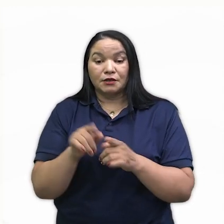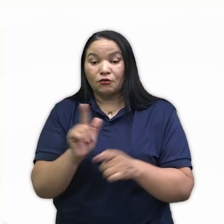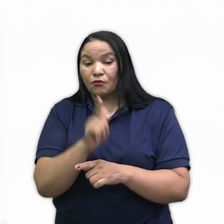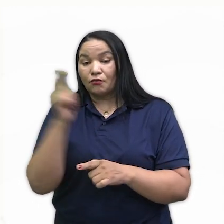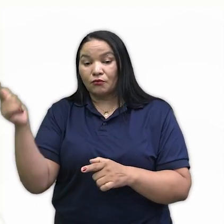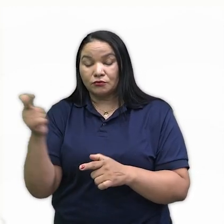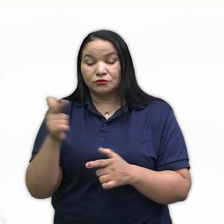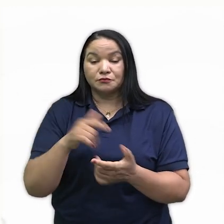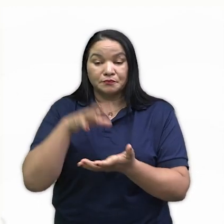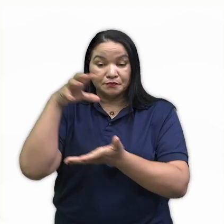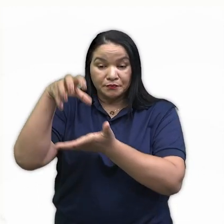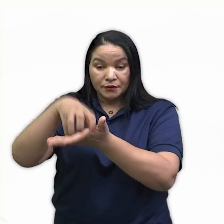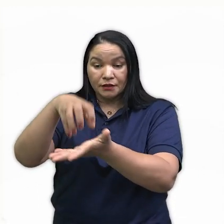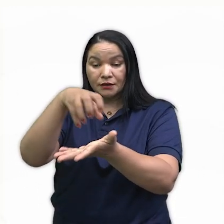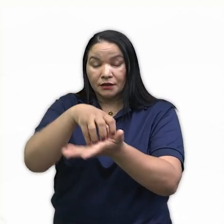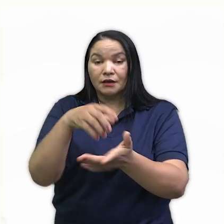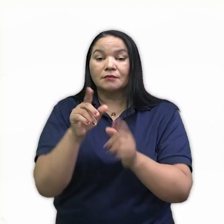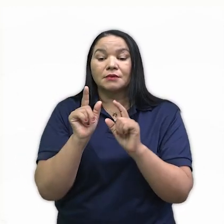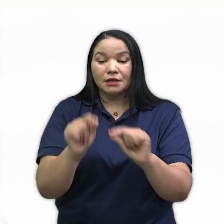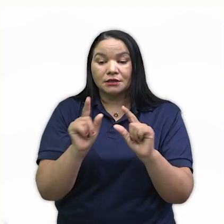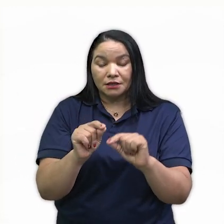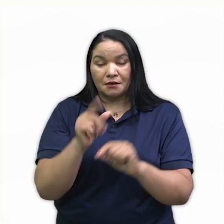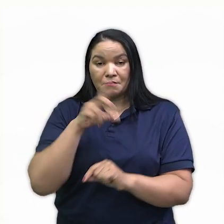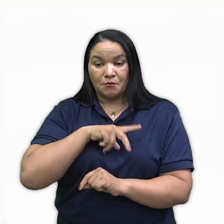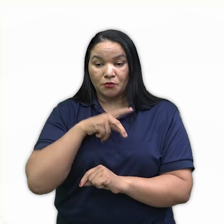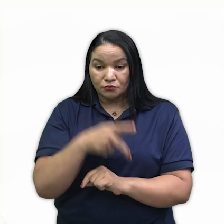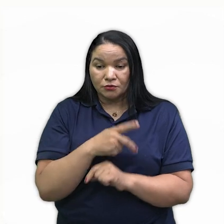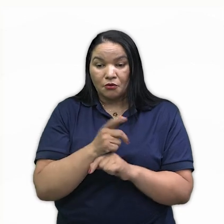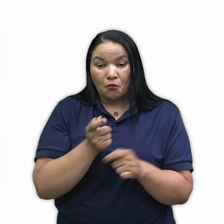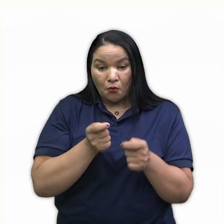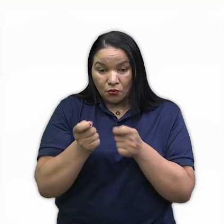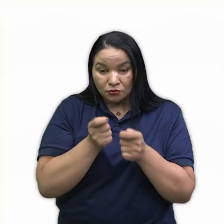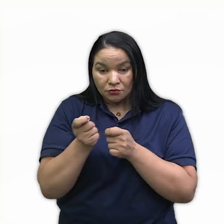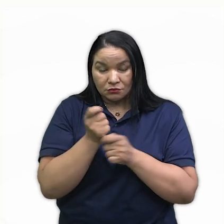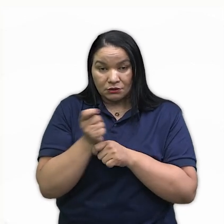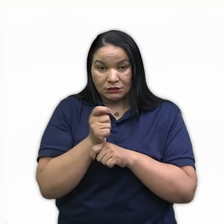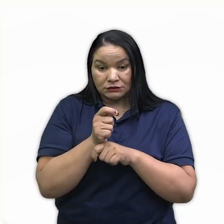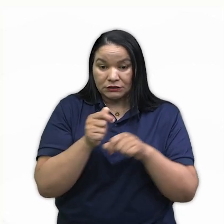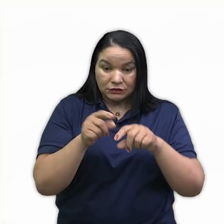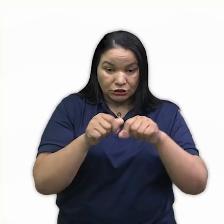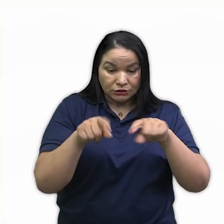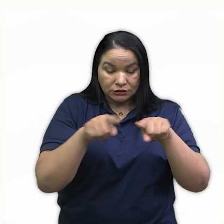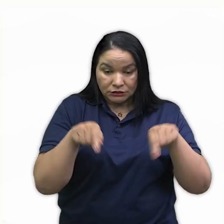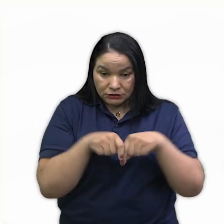serviram ali para que Portugal controlasse as terras que estavam